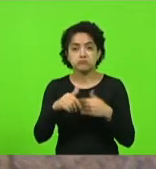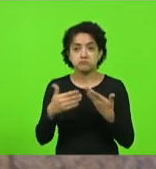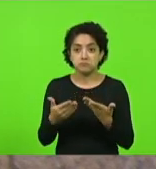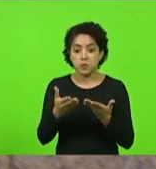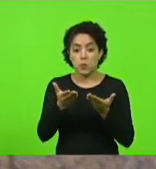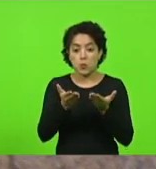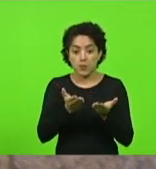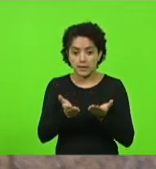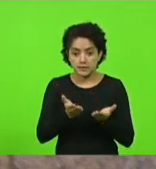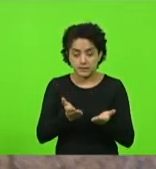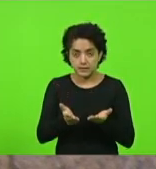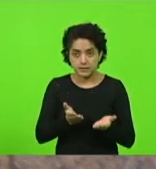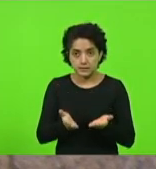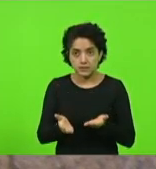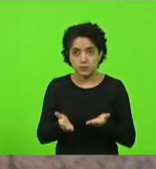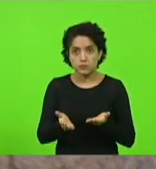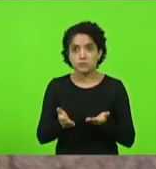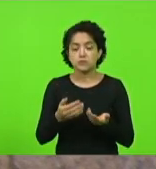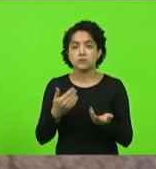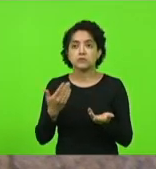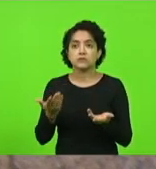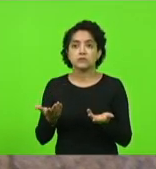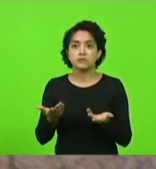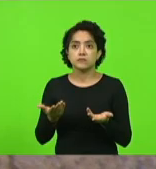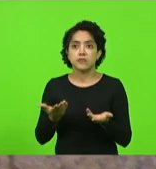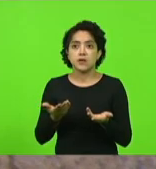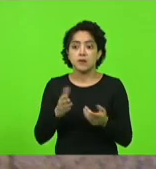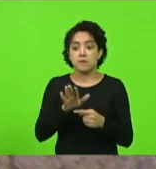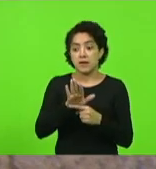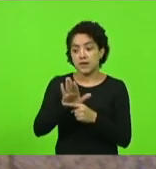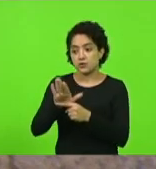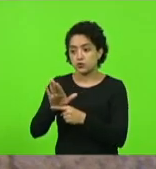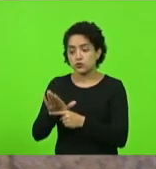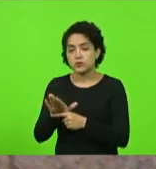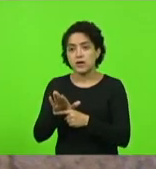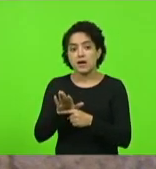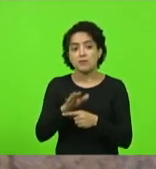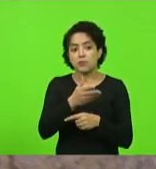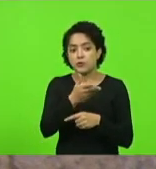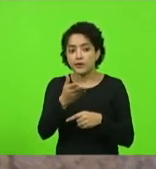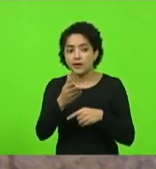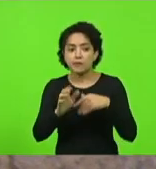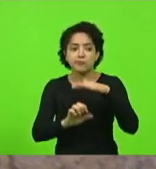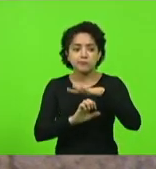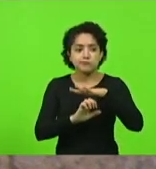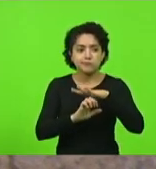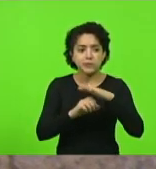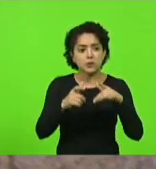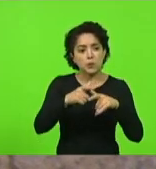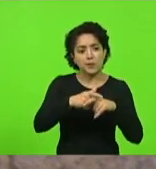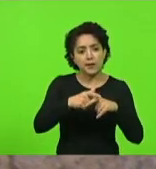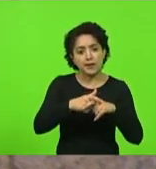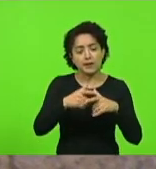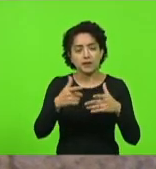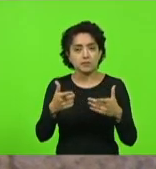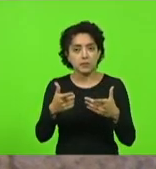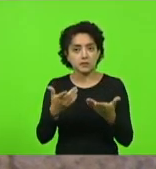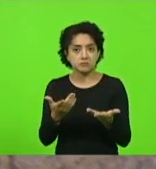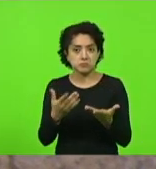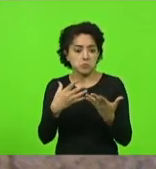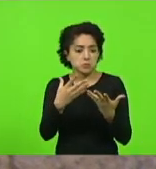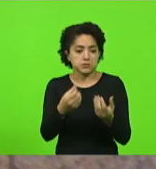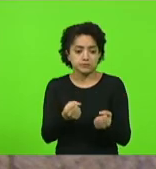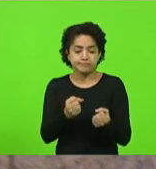licitação, para beneficiar só porque ele é uma micro ou pequena empresa. Eu não posso ser a favor